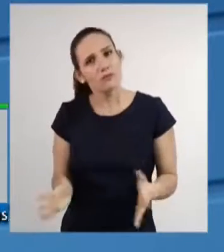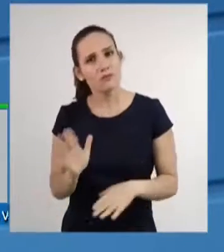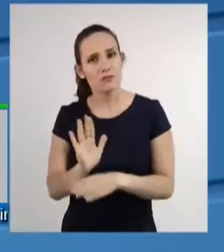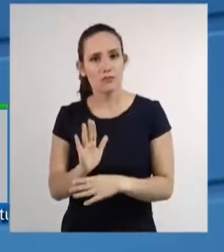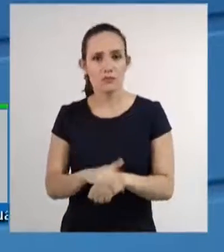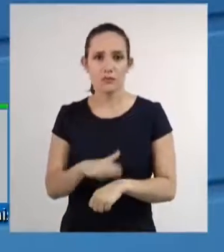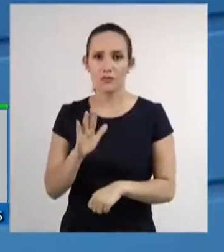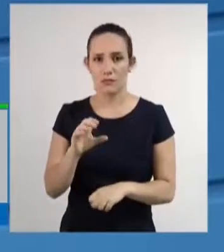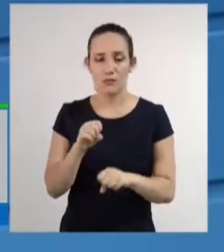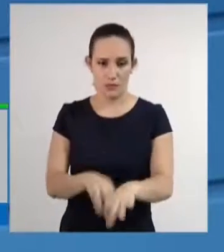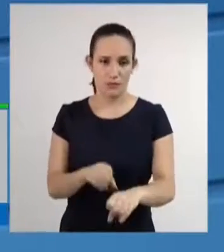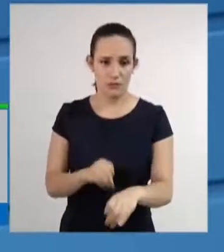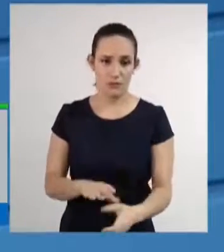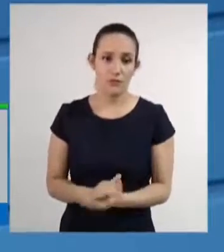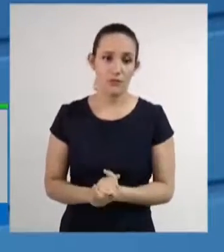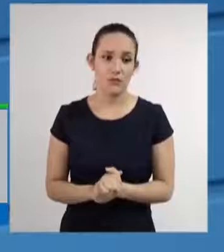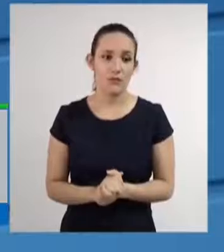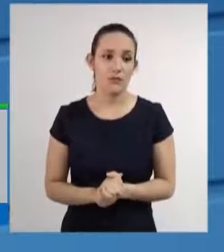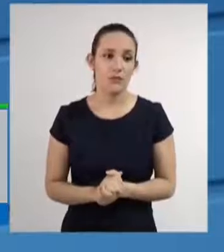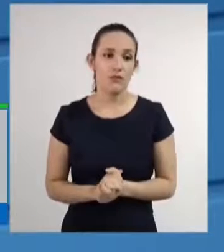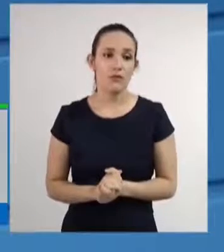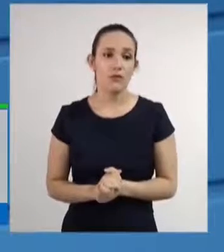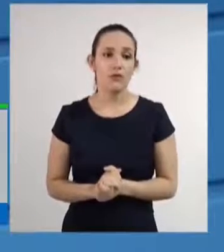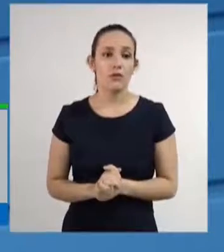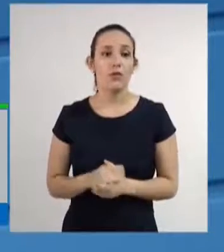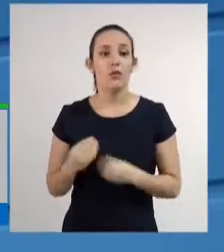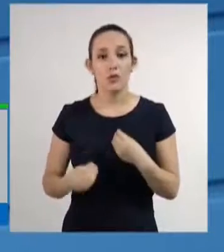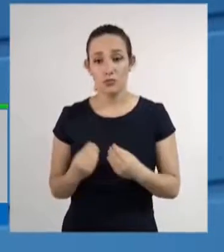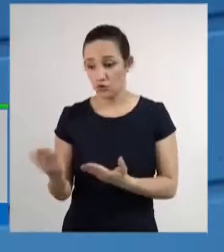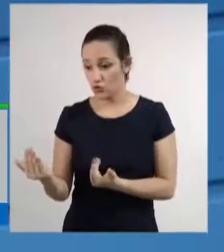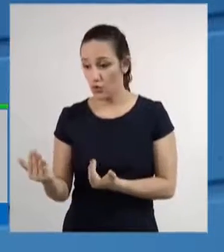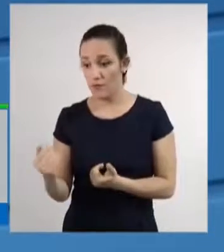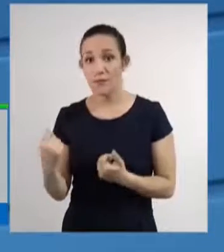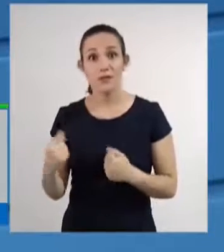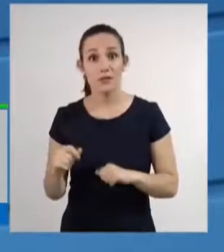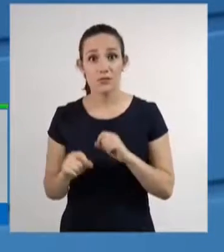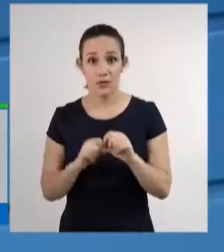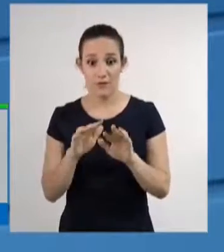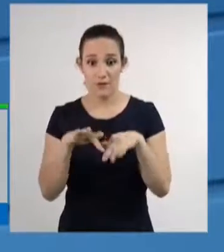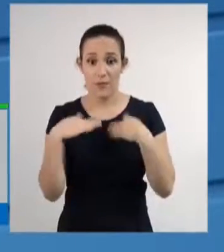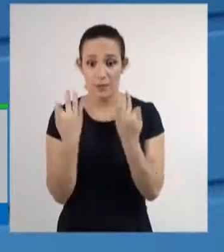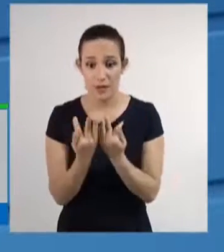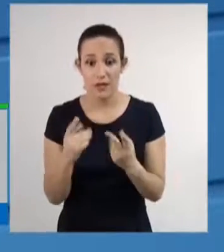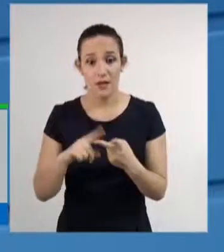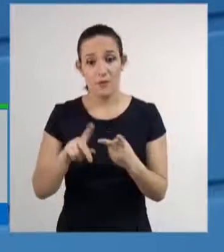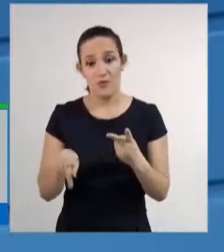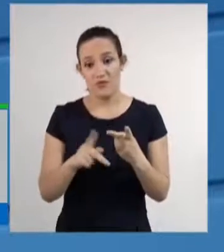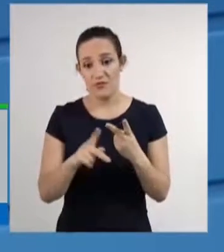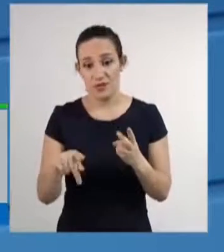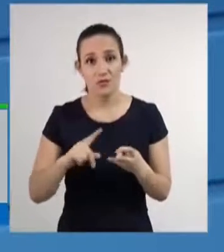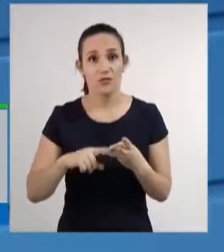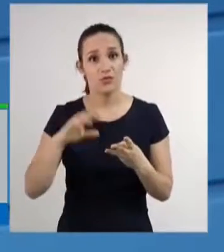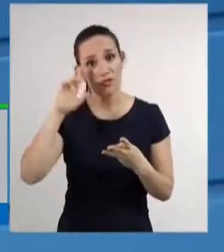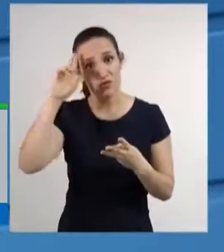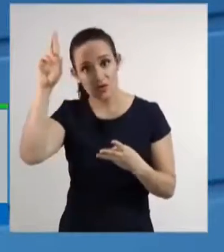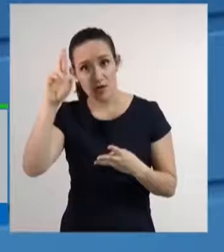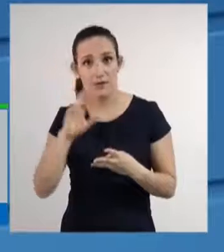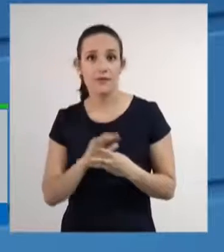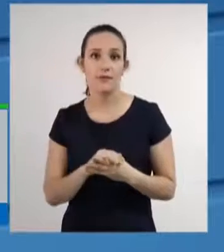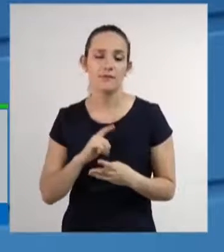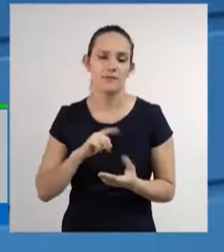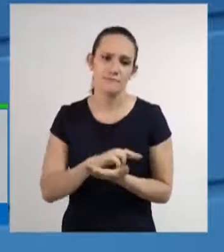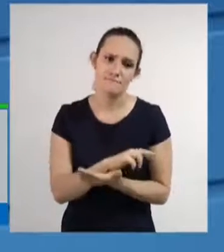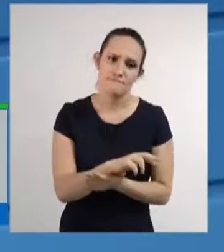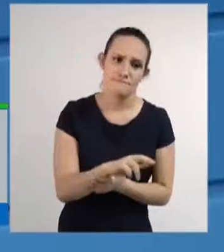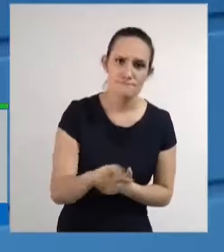envolvidos em sua educação, a iniciar-se pelos próprios jovens, por sua família, educadores, autoridades, é